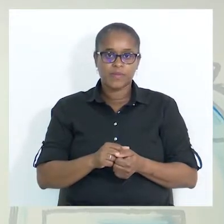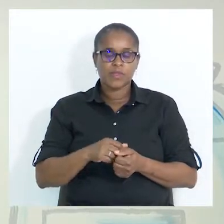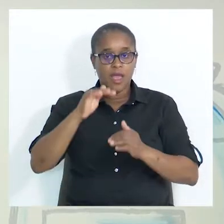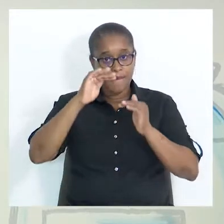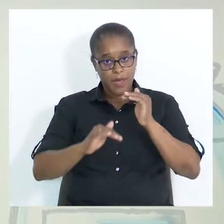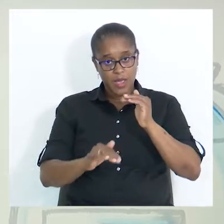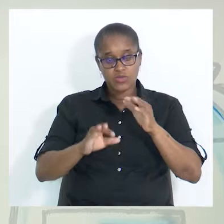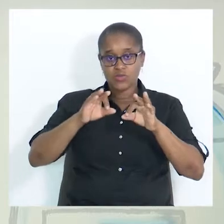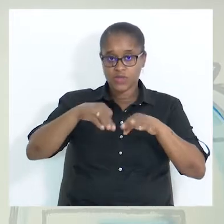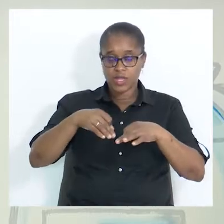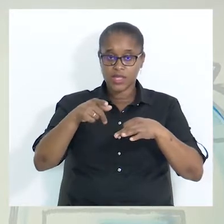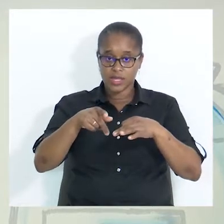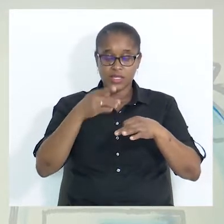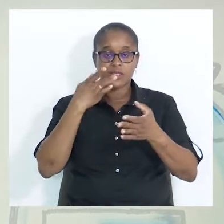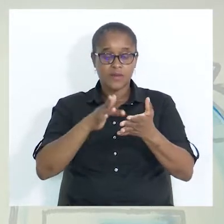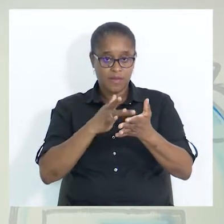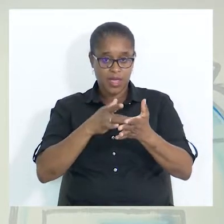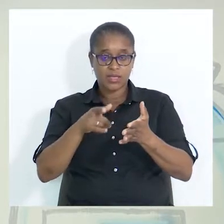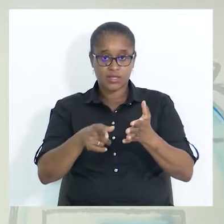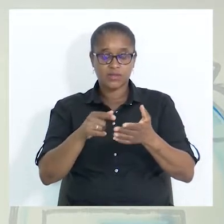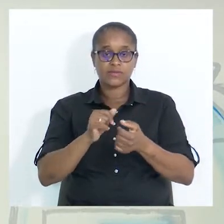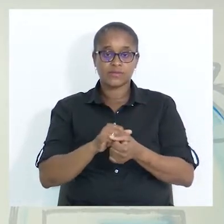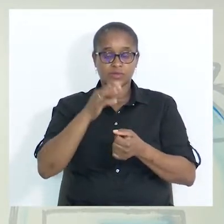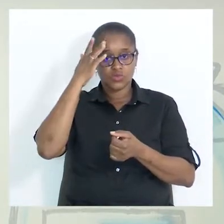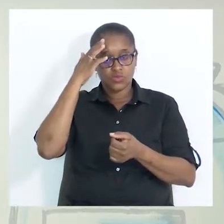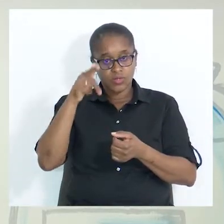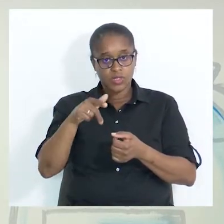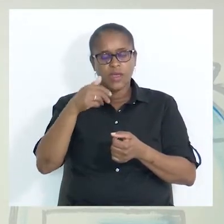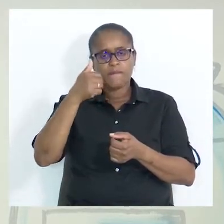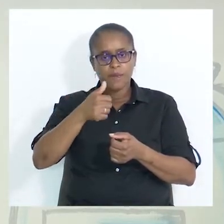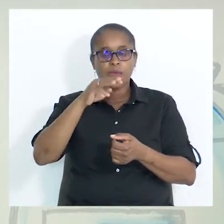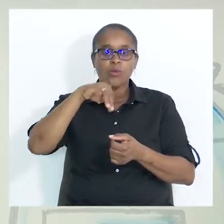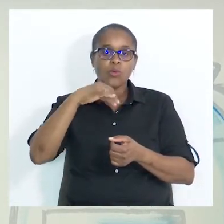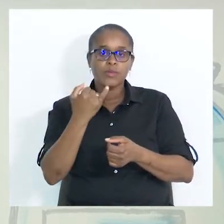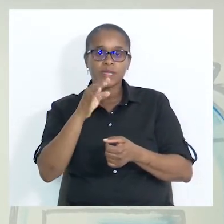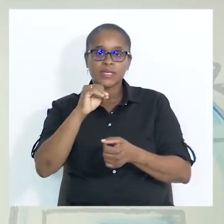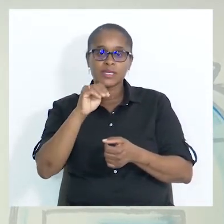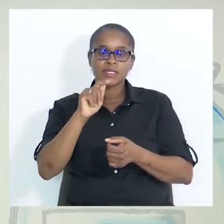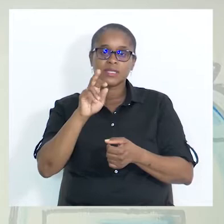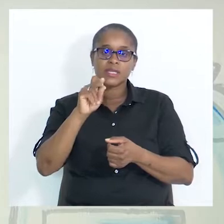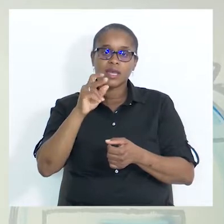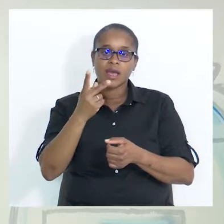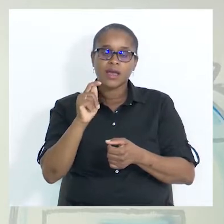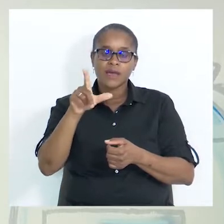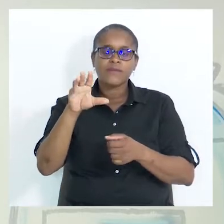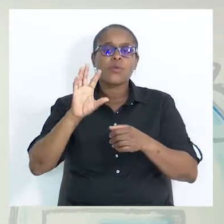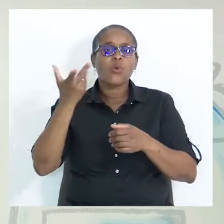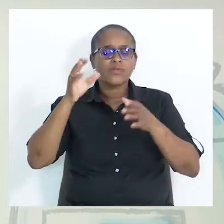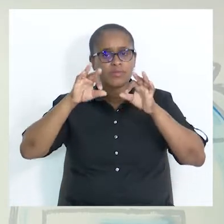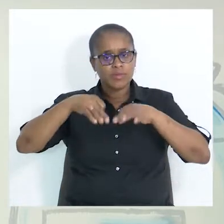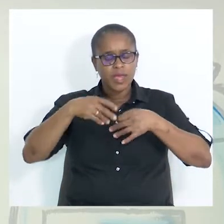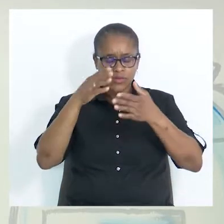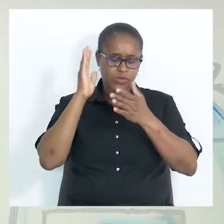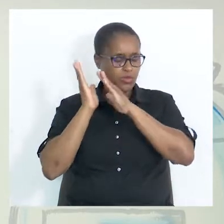logo abaixo, no final dessa página. Bem, o miserável, quando acabava de